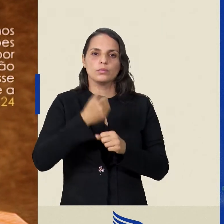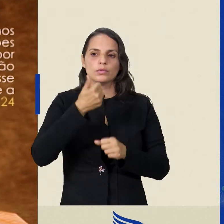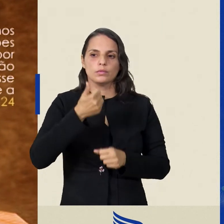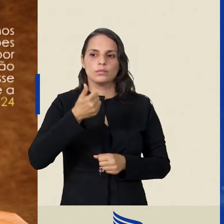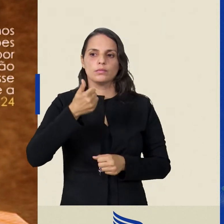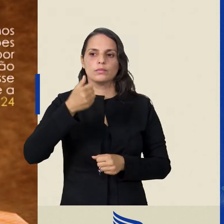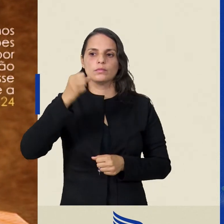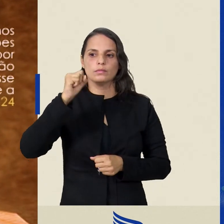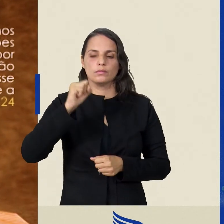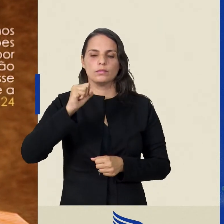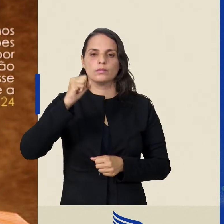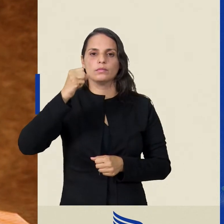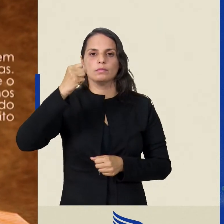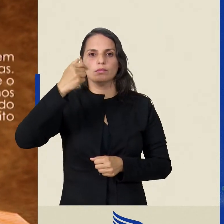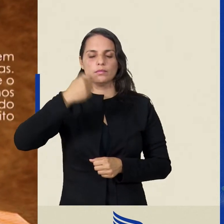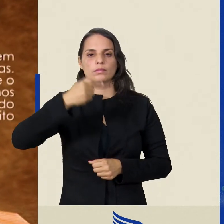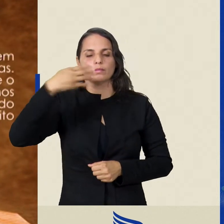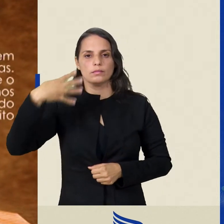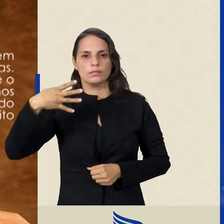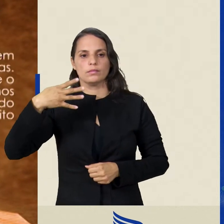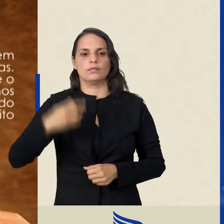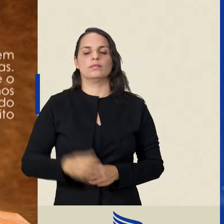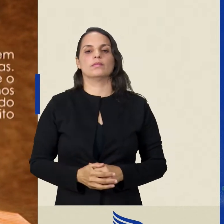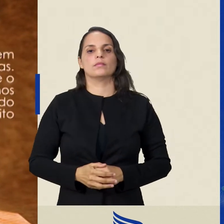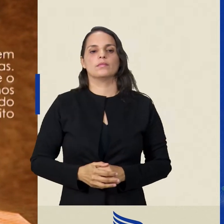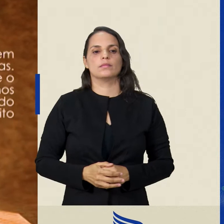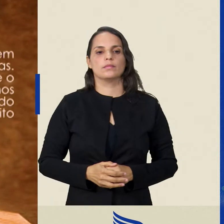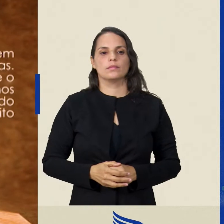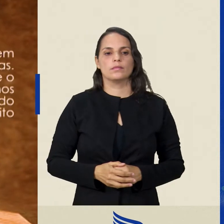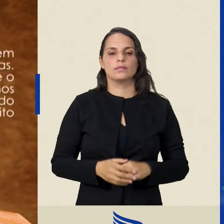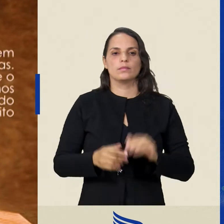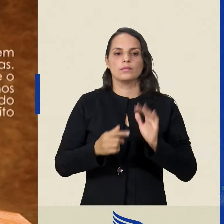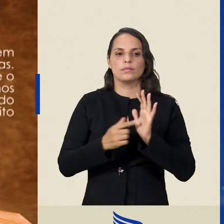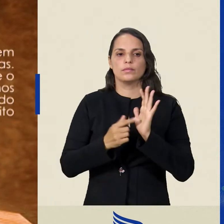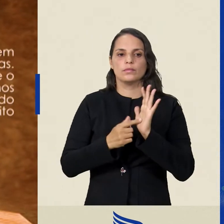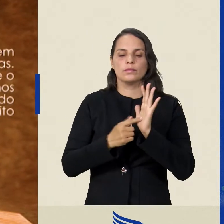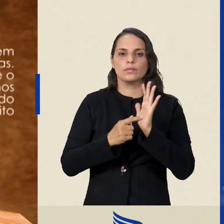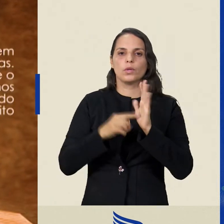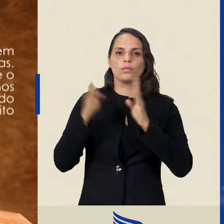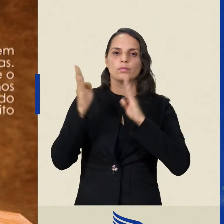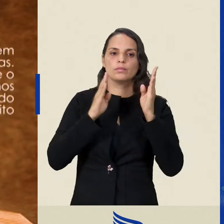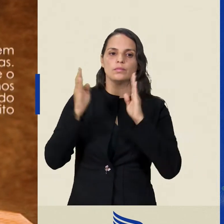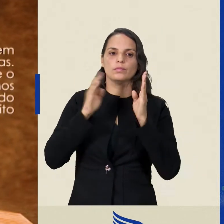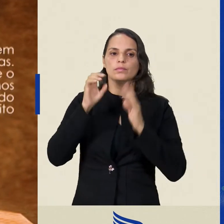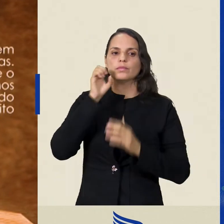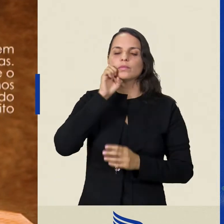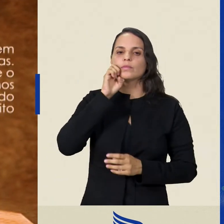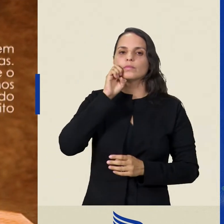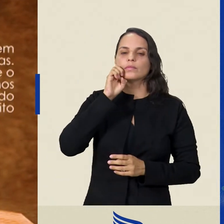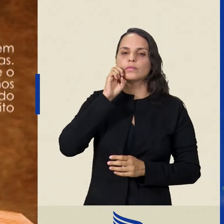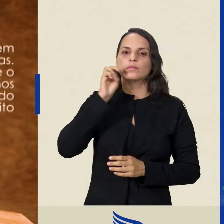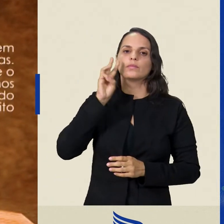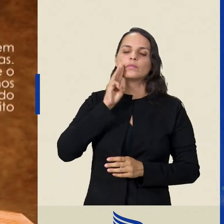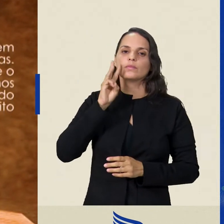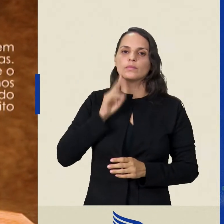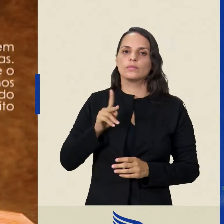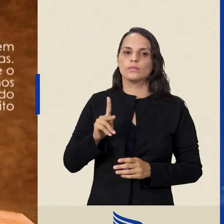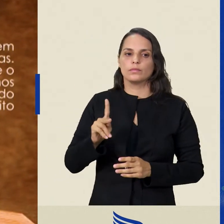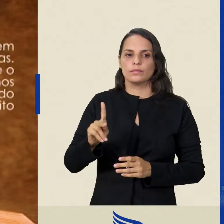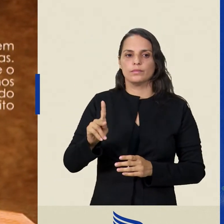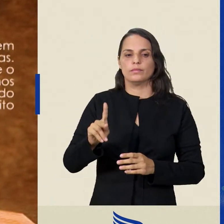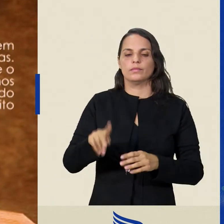Representa esse testemunho o tempo que a Sra. White permanece nesse estado